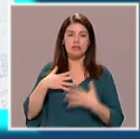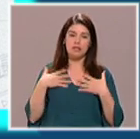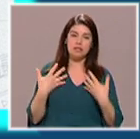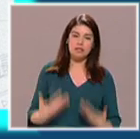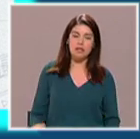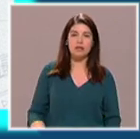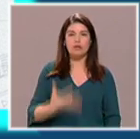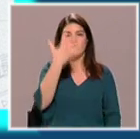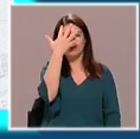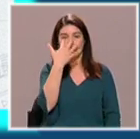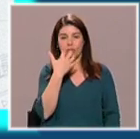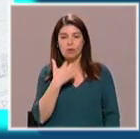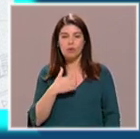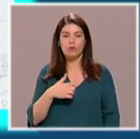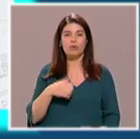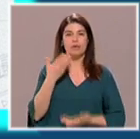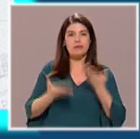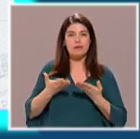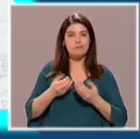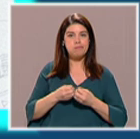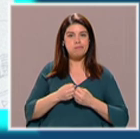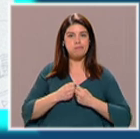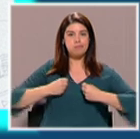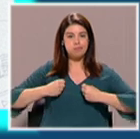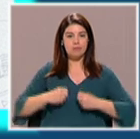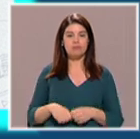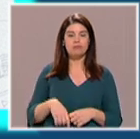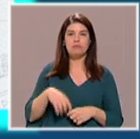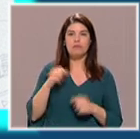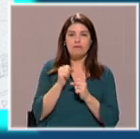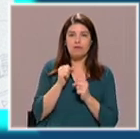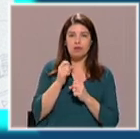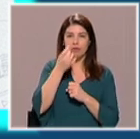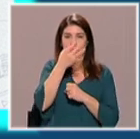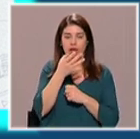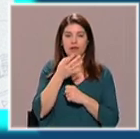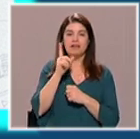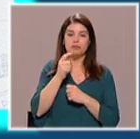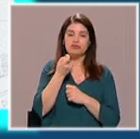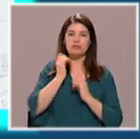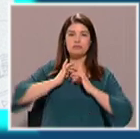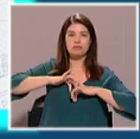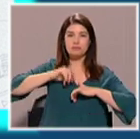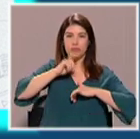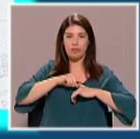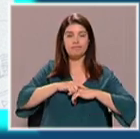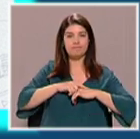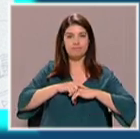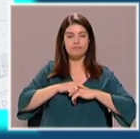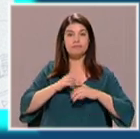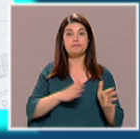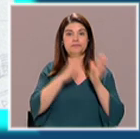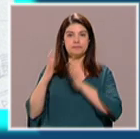uma sonolência, aumento de peso, sensibilidade ao frio e alguma depressão. Relativamente